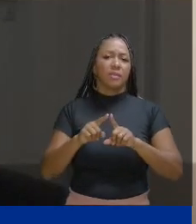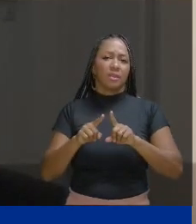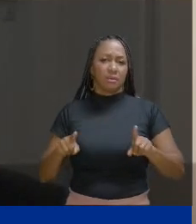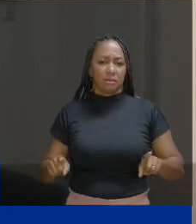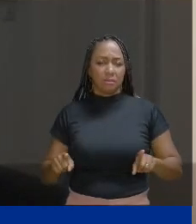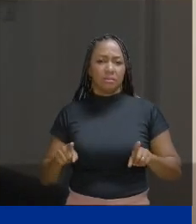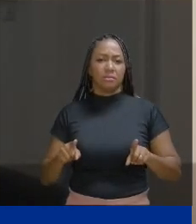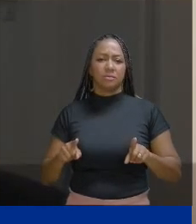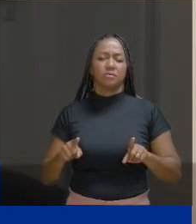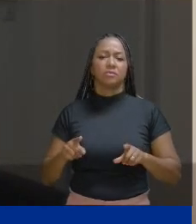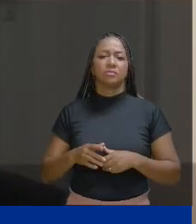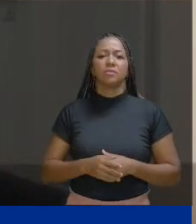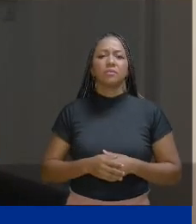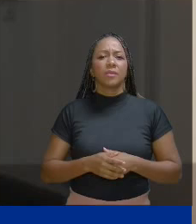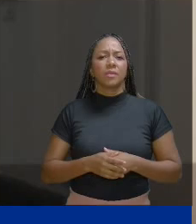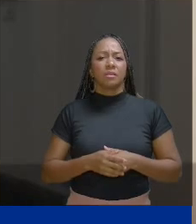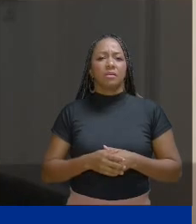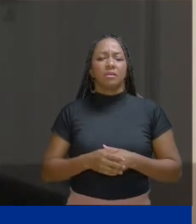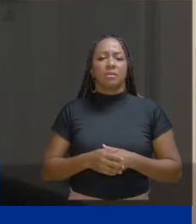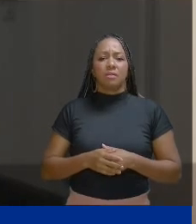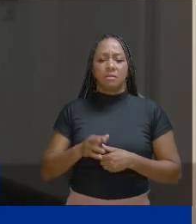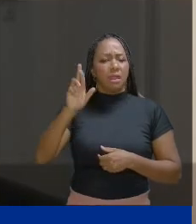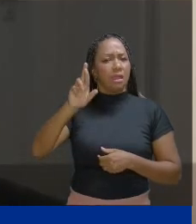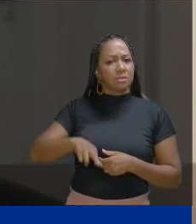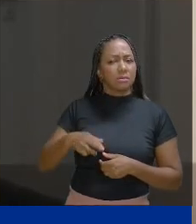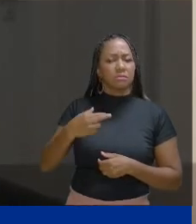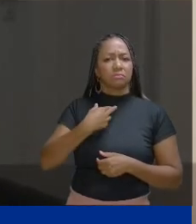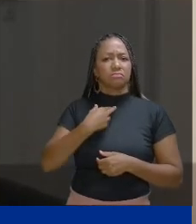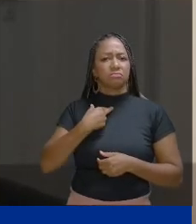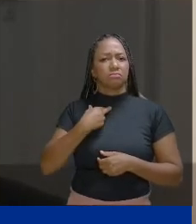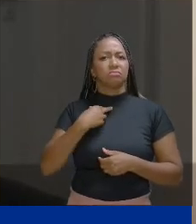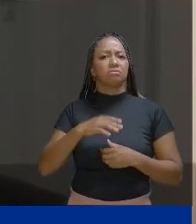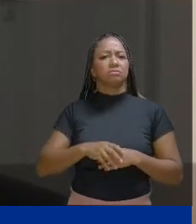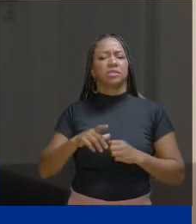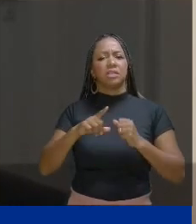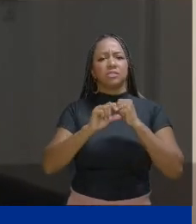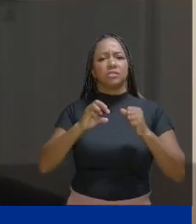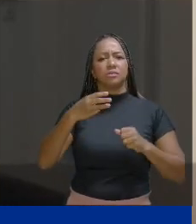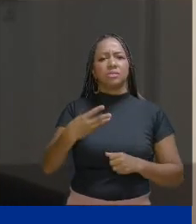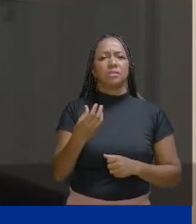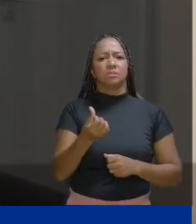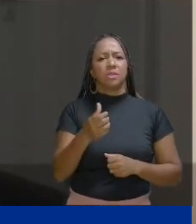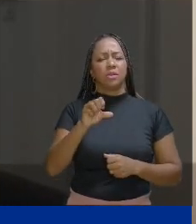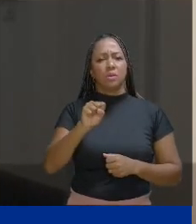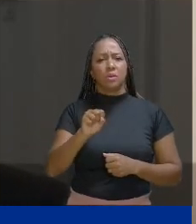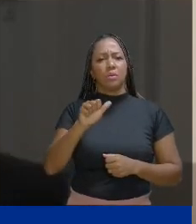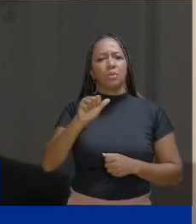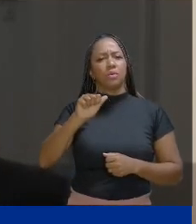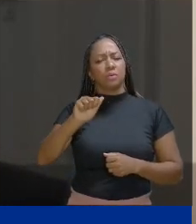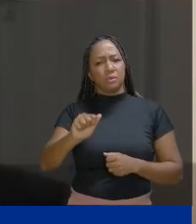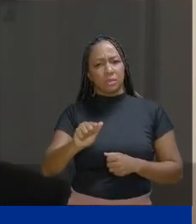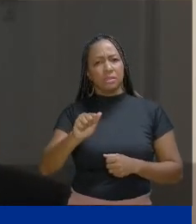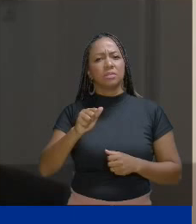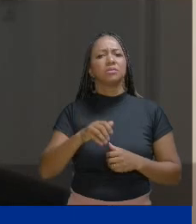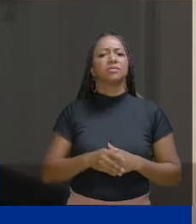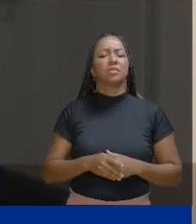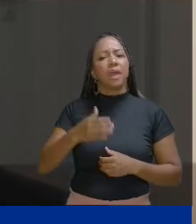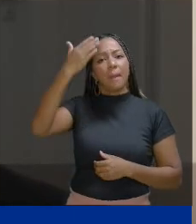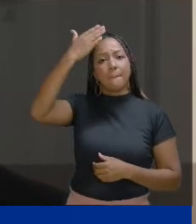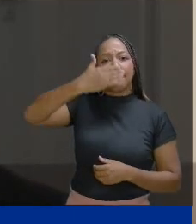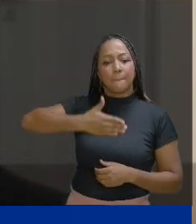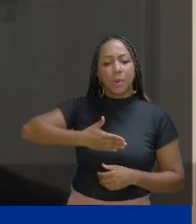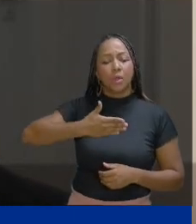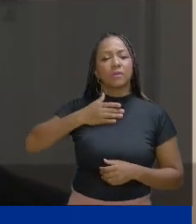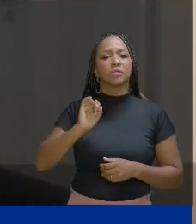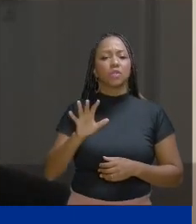ponto, excelências. Não é sem razão que o Código Eleitoral, no artigo 368-A, afirma que, se a prova é